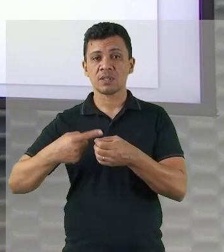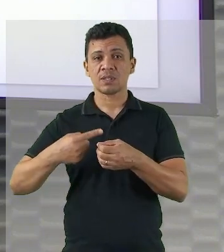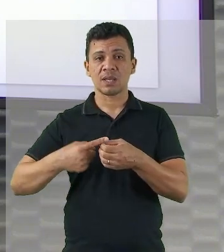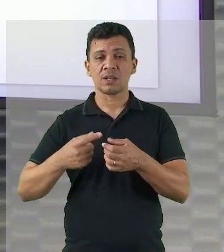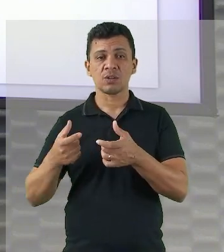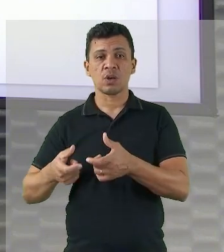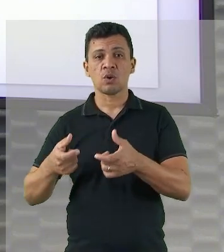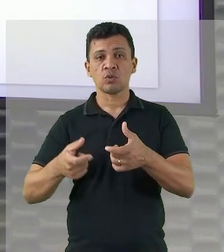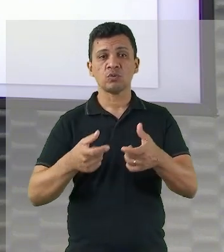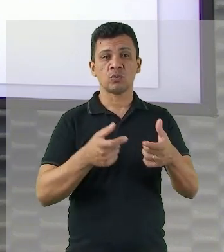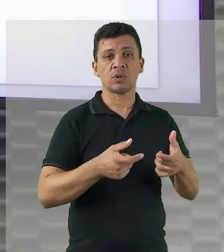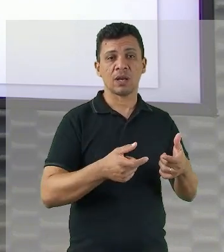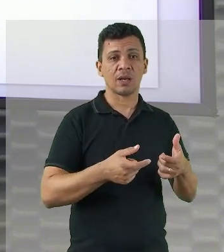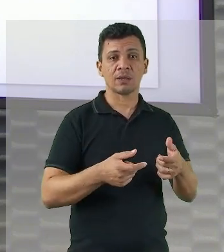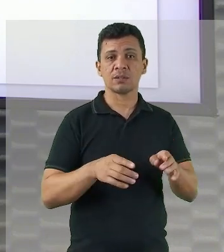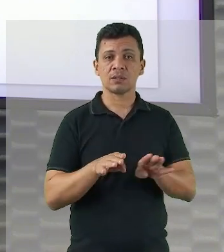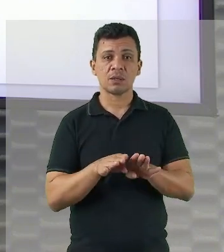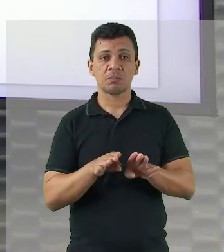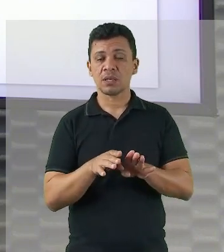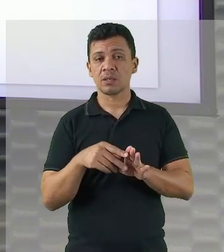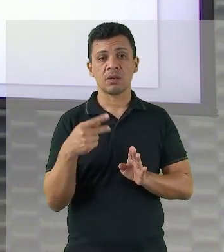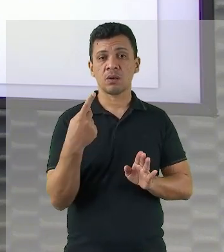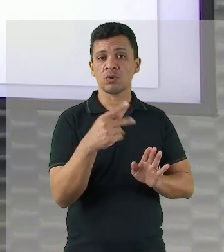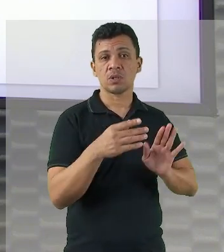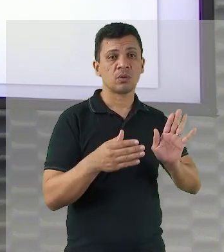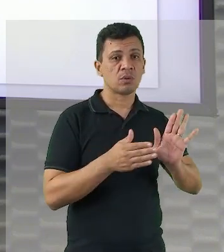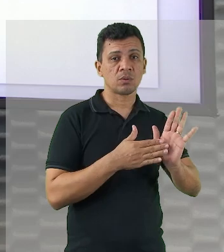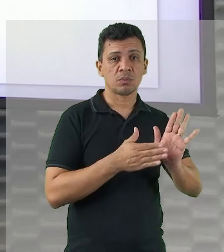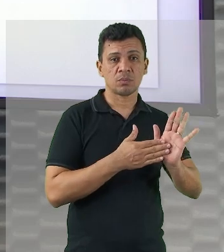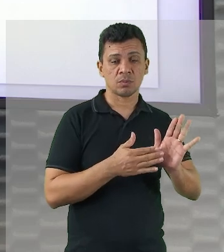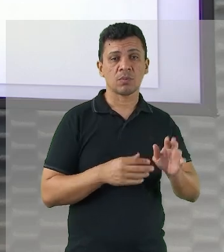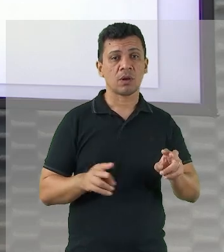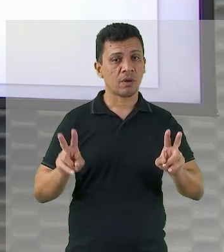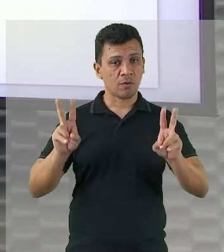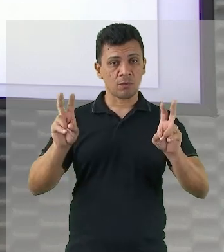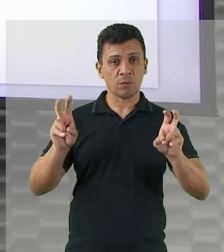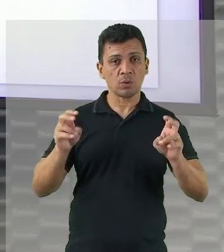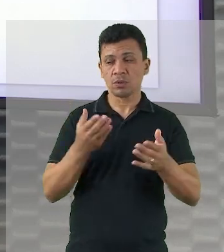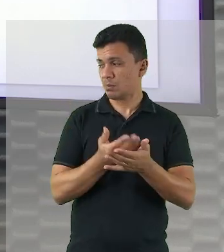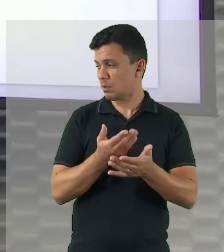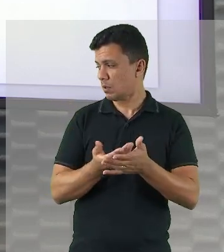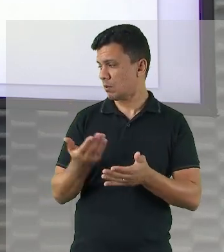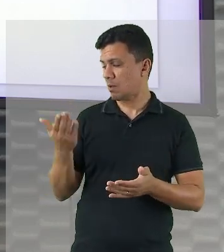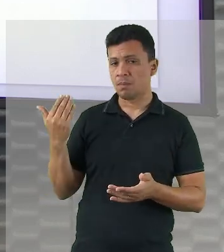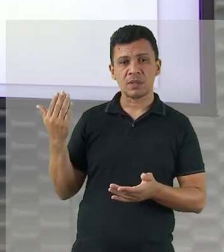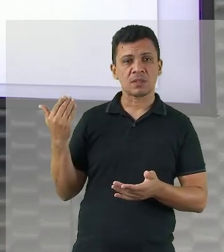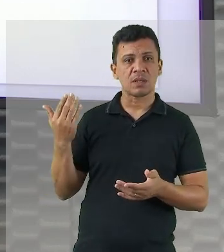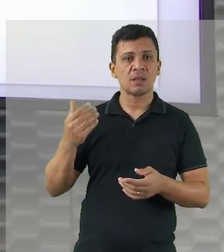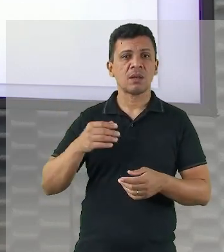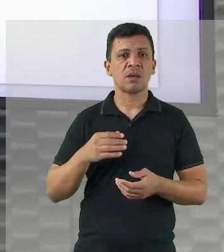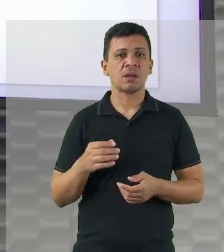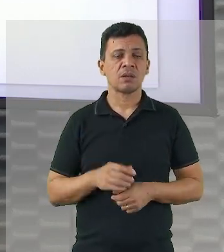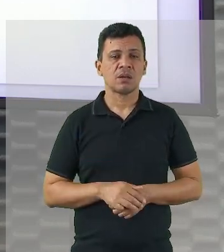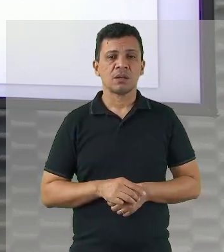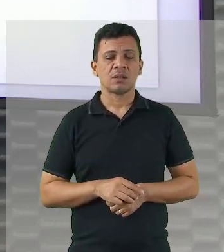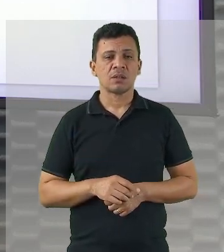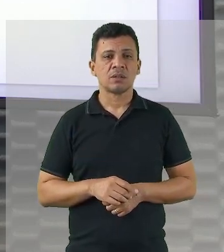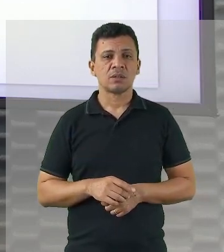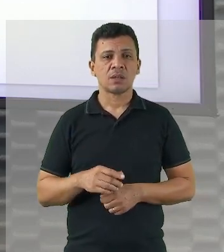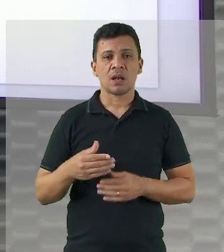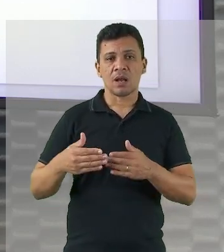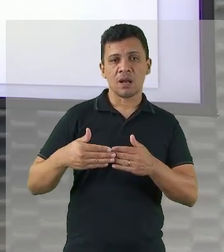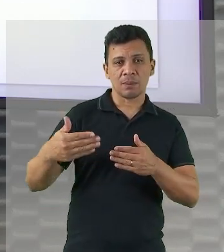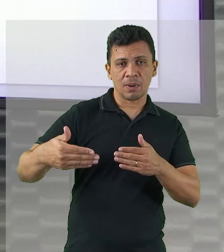e seus propósitos. Então a gente conversou um pouquinho sobre isso. E hoje, e algumas outras aulas, vão